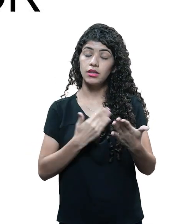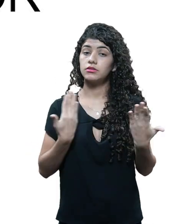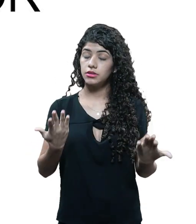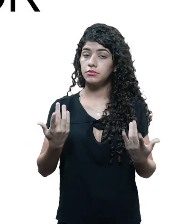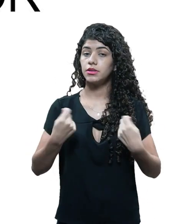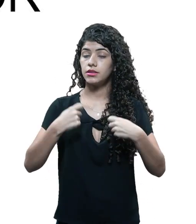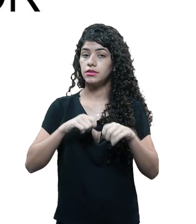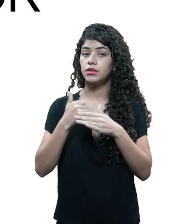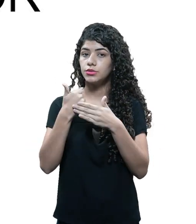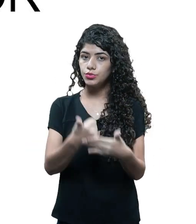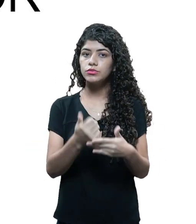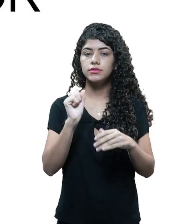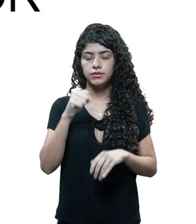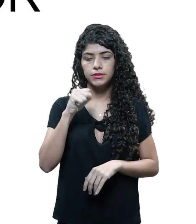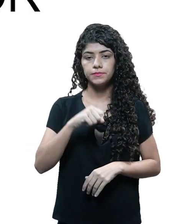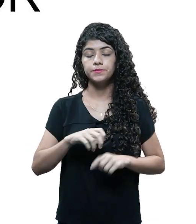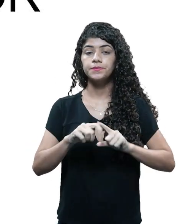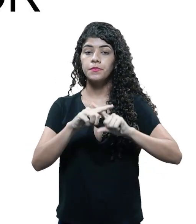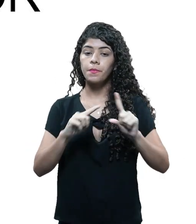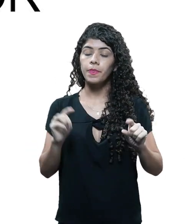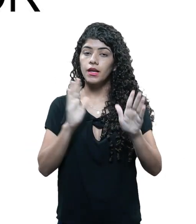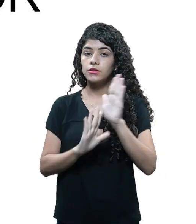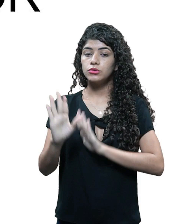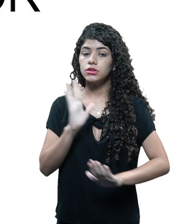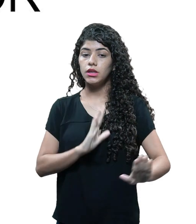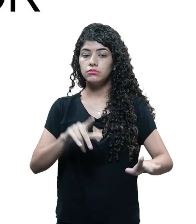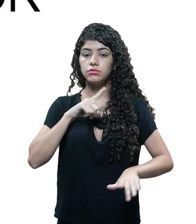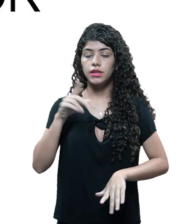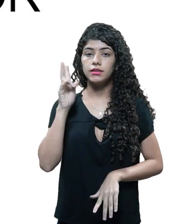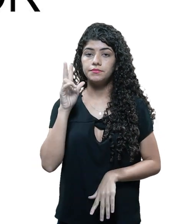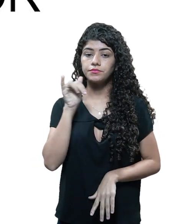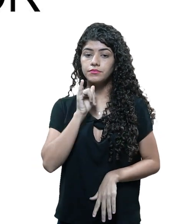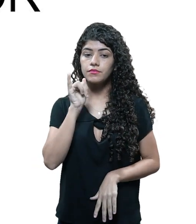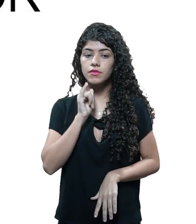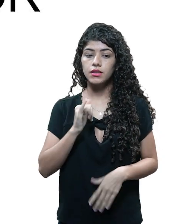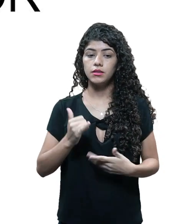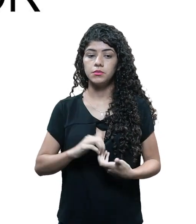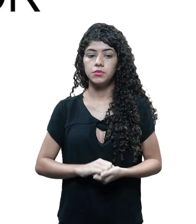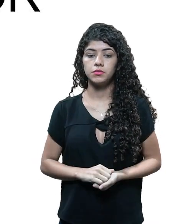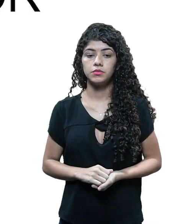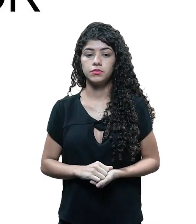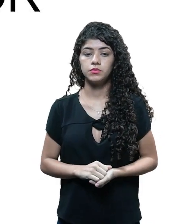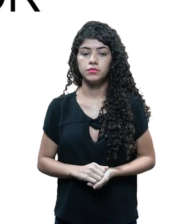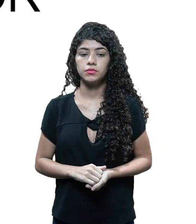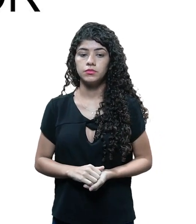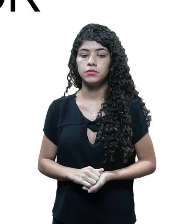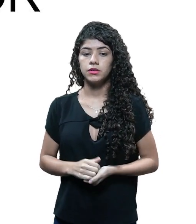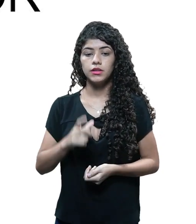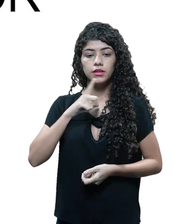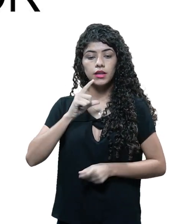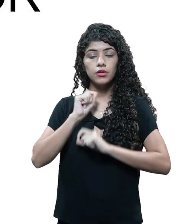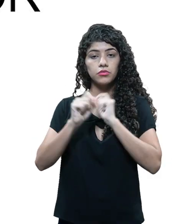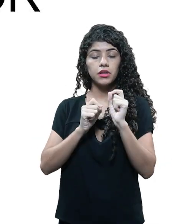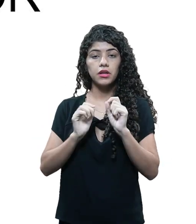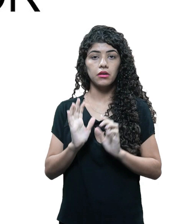E aí esse parâmetro ajuda. Só que vou pegar alguns exemplos de filmes. No Estúdio Ghibli, nos filmes do